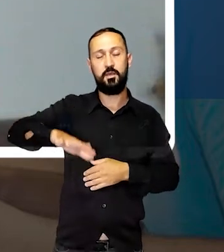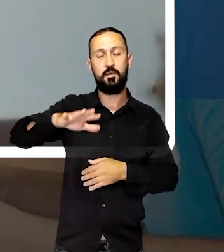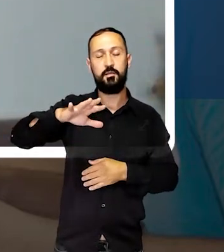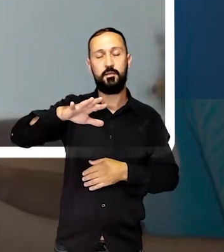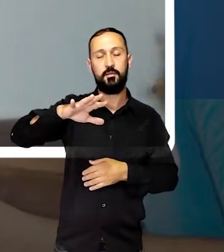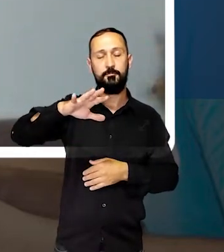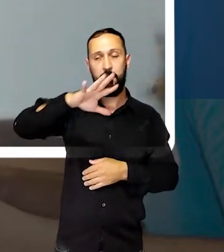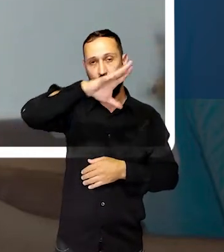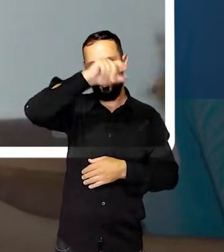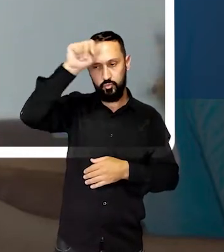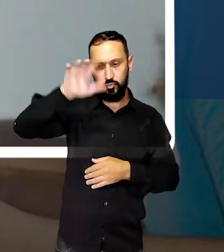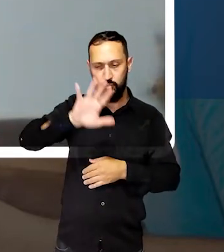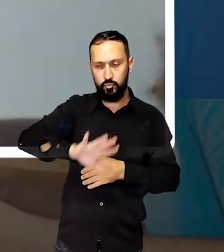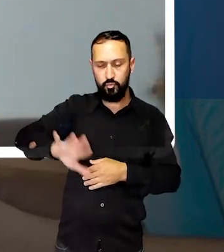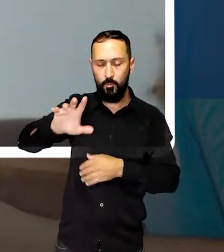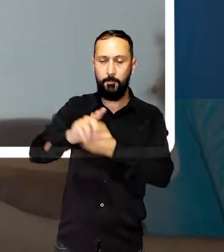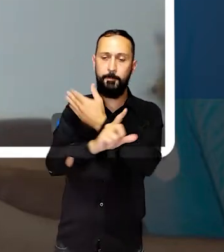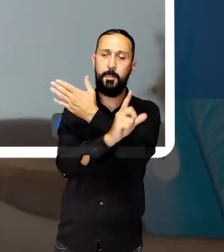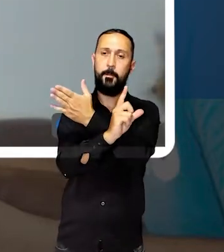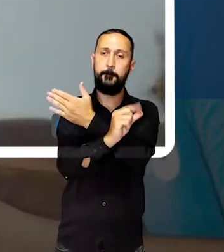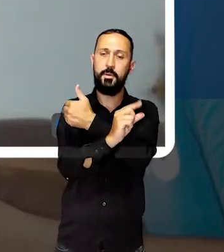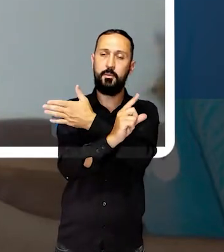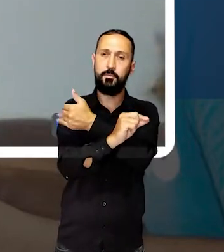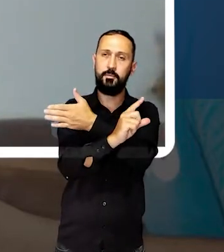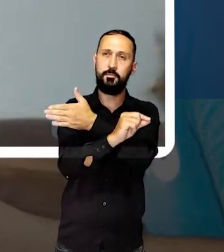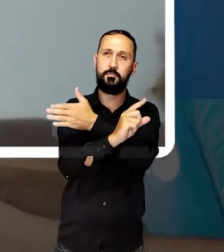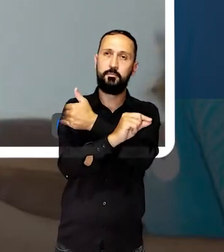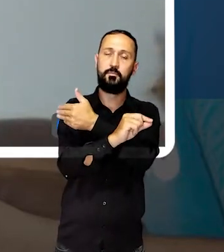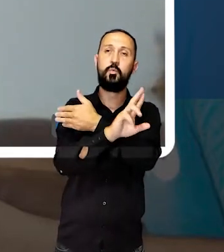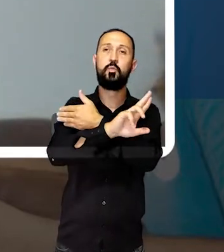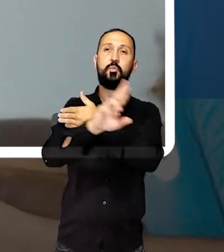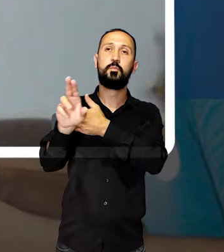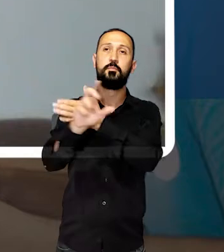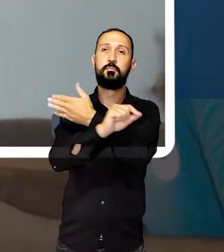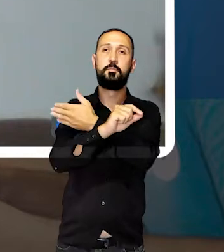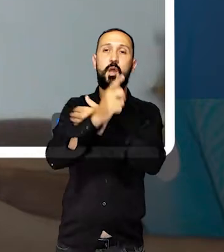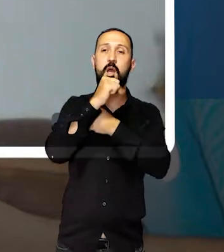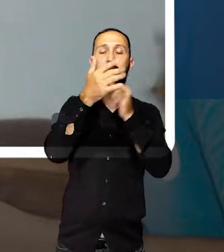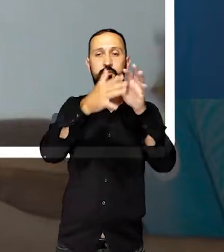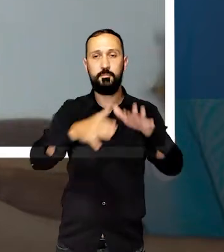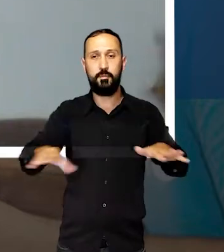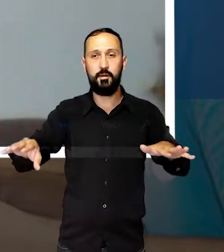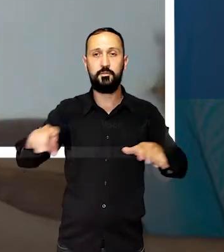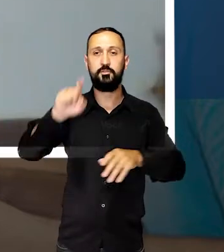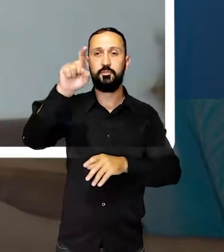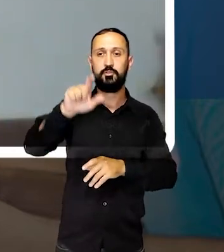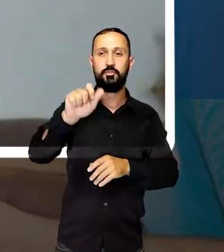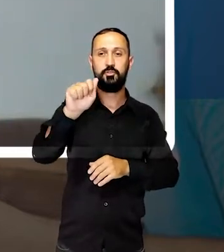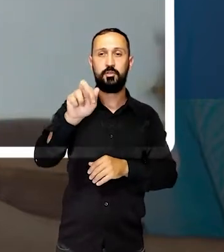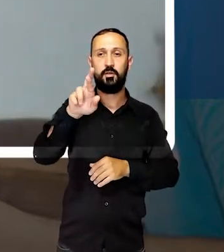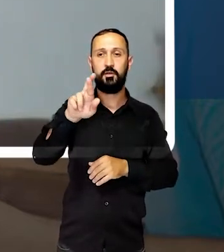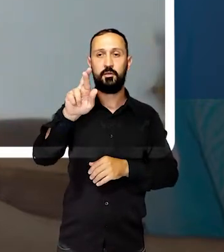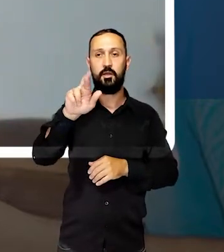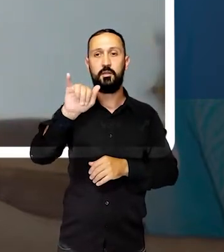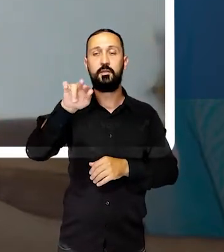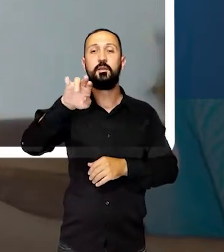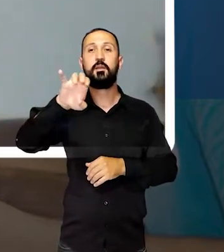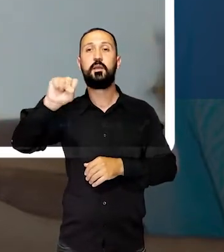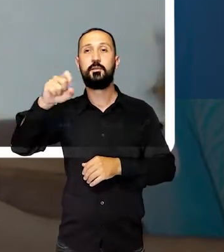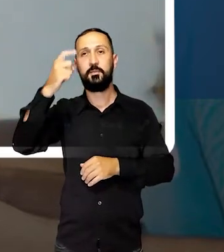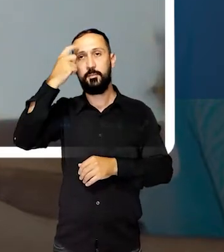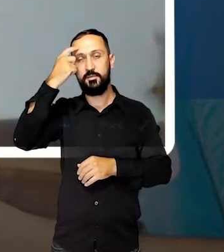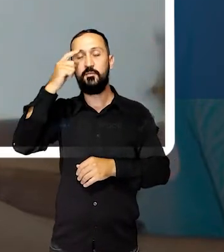Mato Grosso, passando pelo Pantanal, dando ao Pantanal o nome de Mar de Xaraiés, porque ele pensou que fosse um